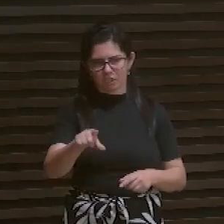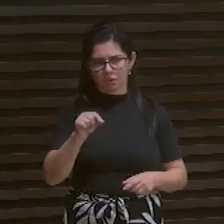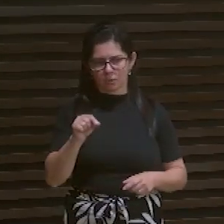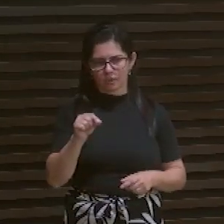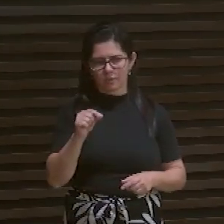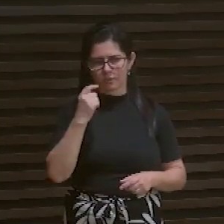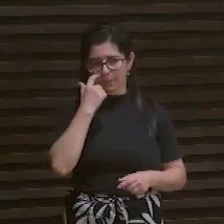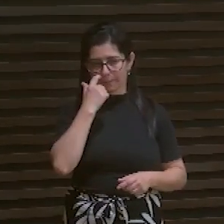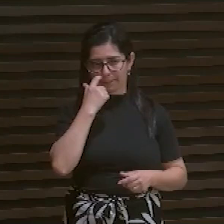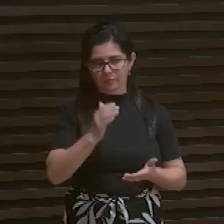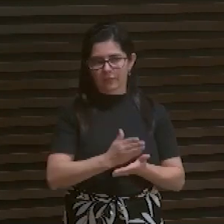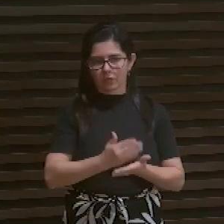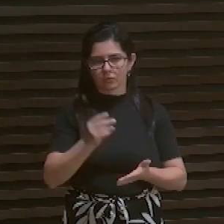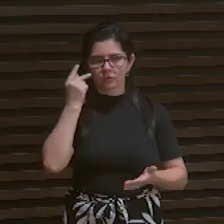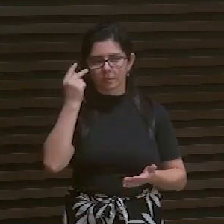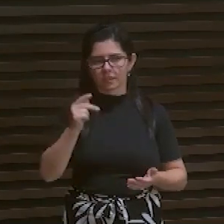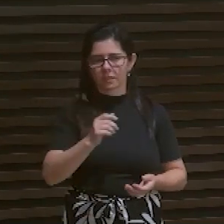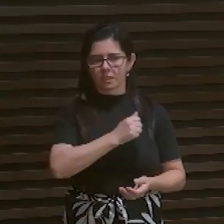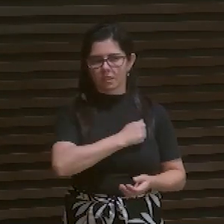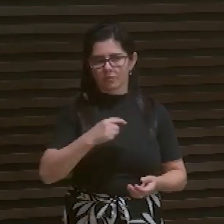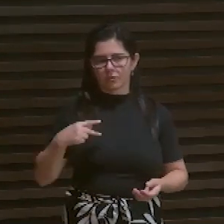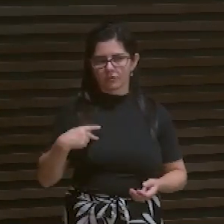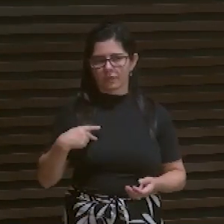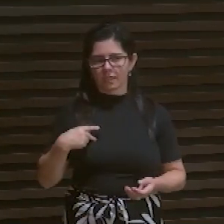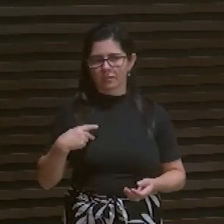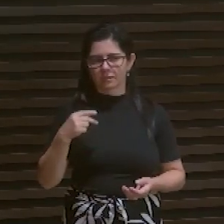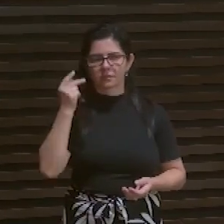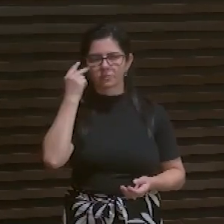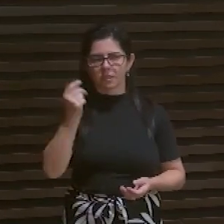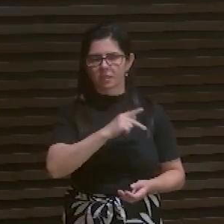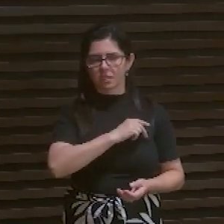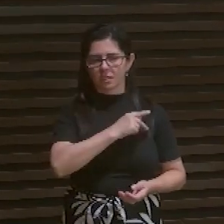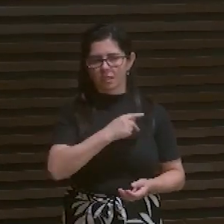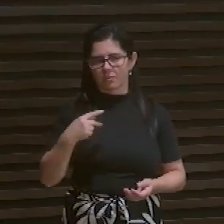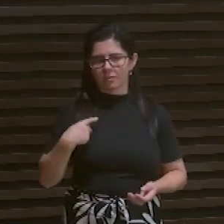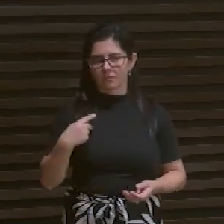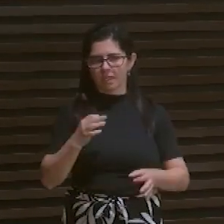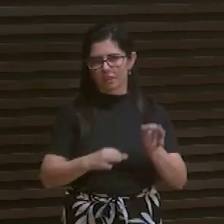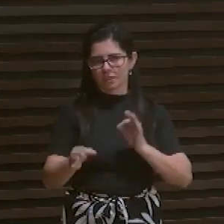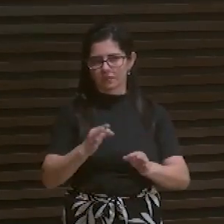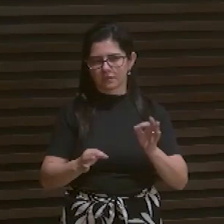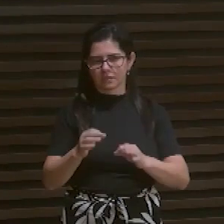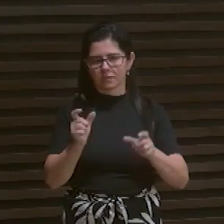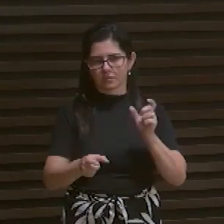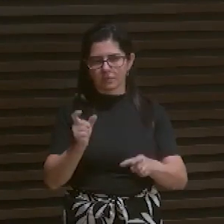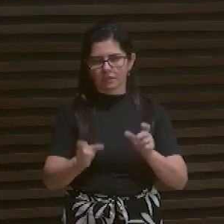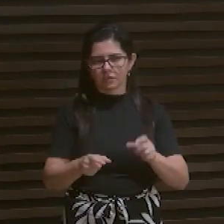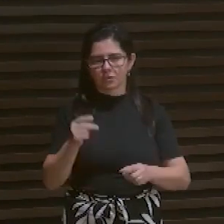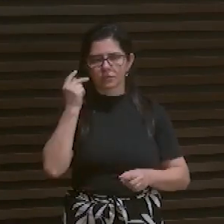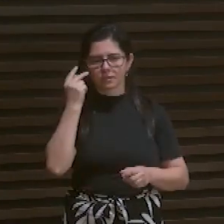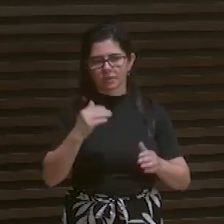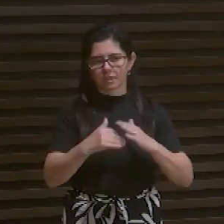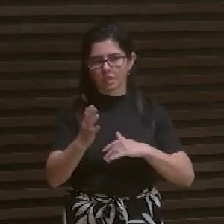a igreja, os santos, para a obra. Para a obra, não é para ficar parado. Né? Nós somos chamados a